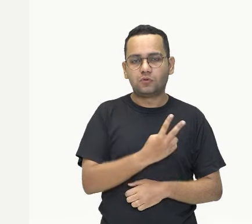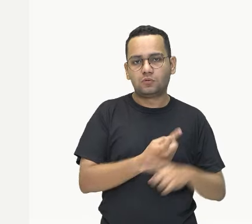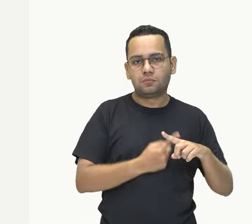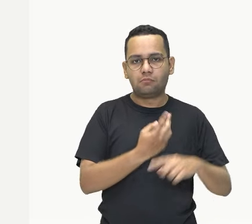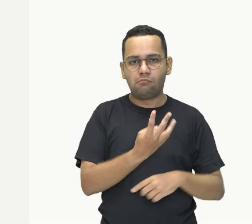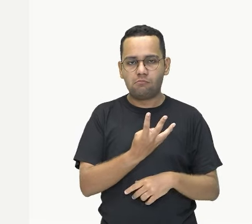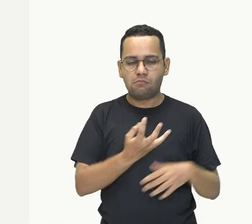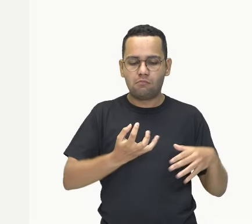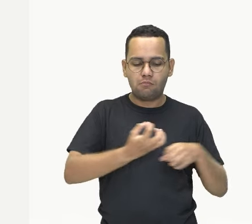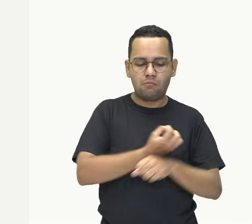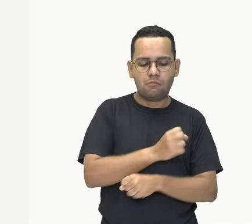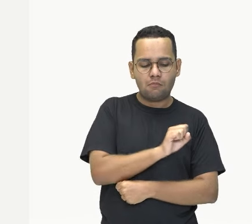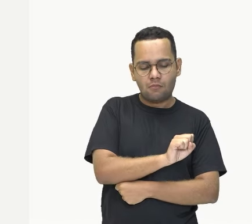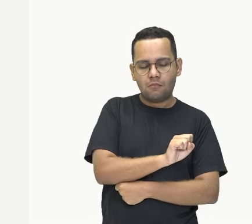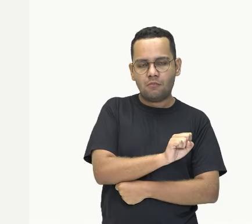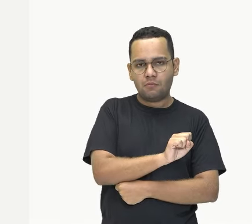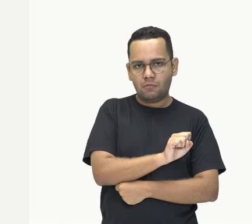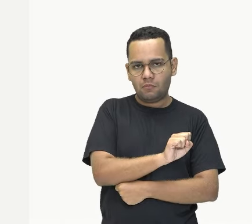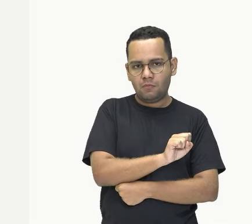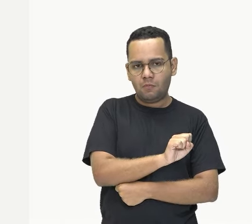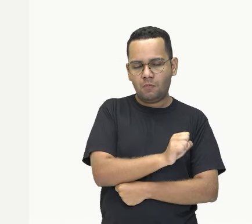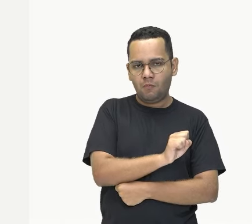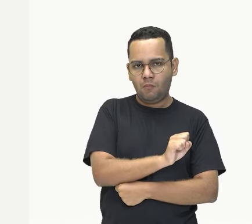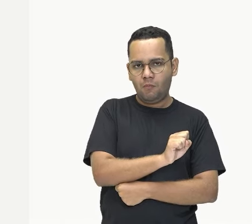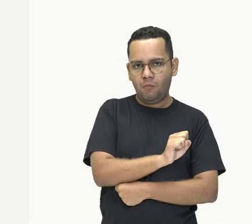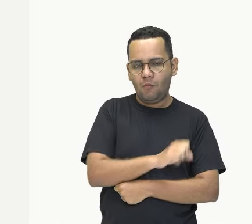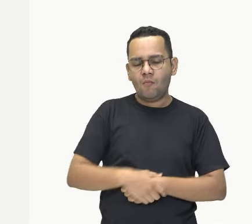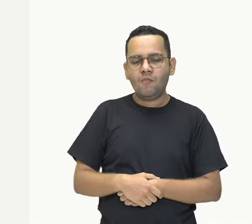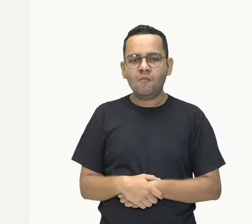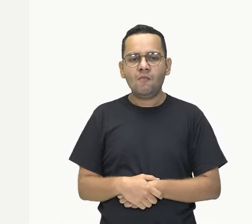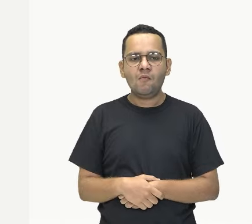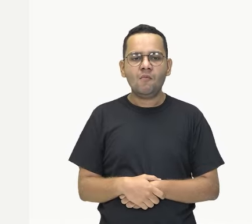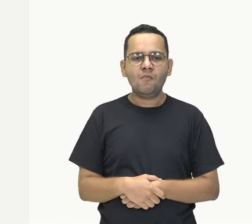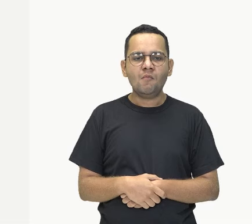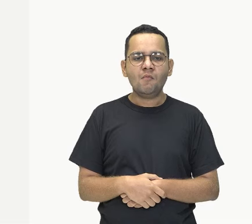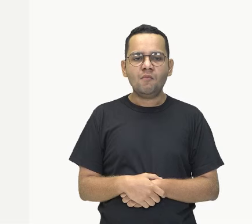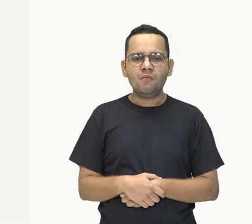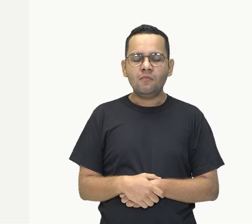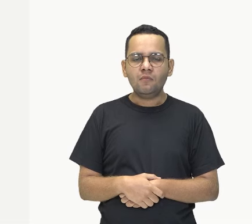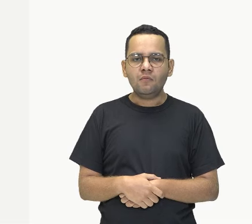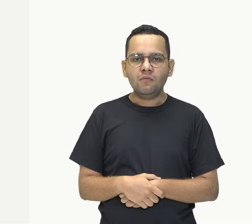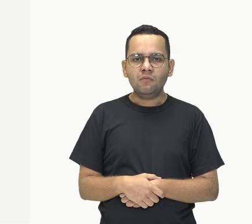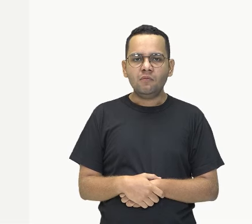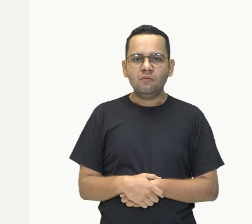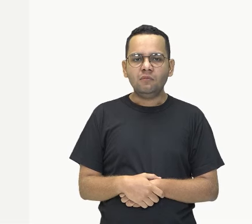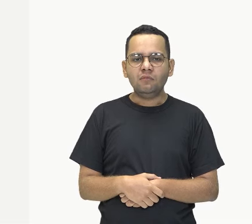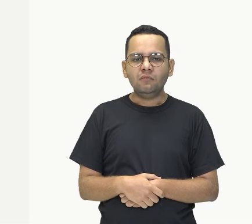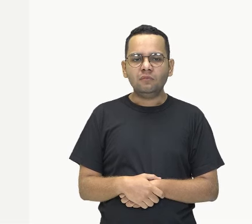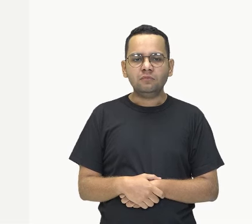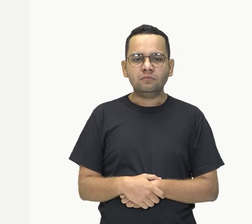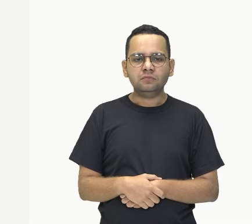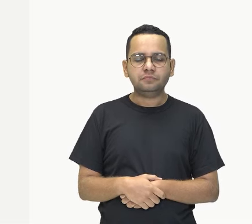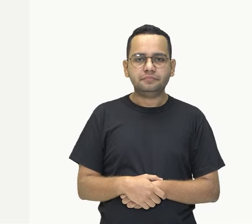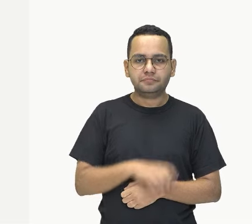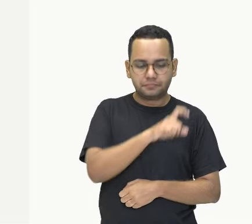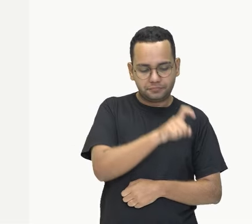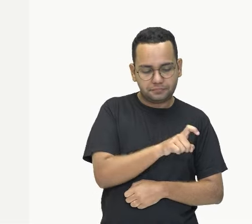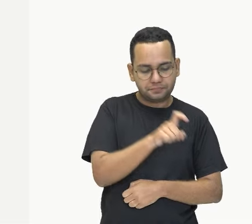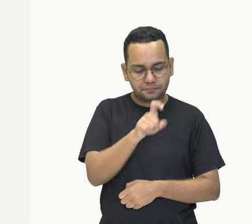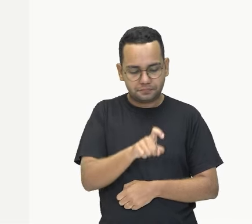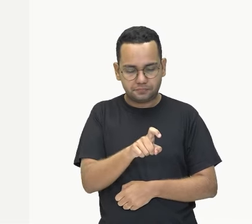4, certo? 2 vezes 4, 8. E aqui eu tenho x e